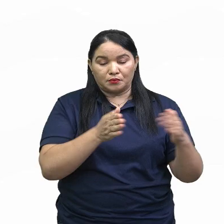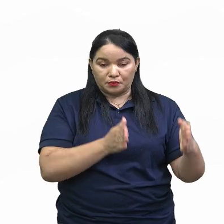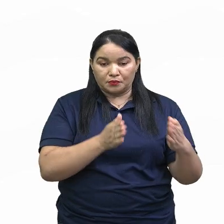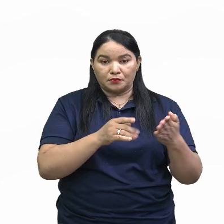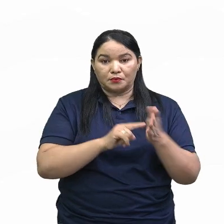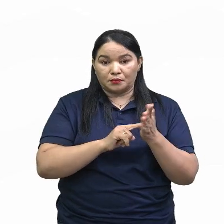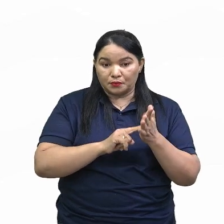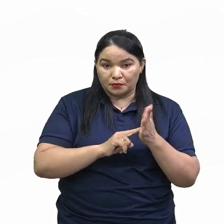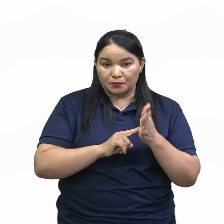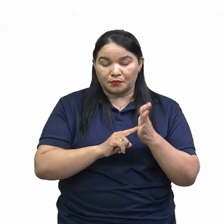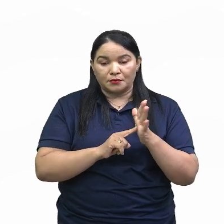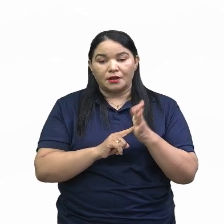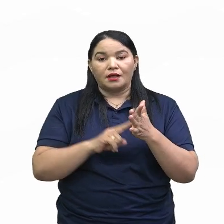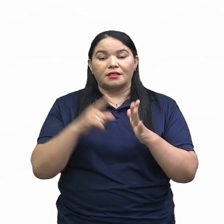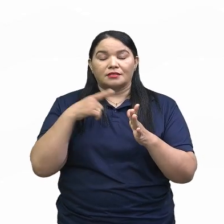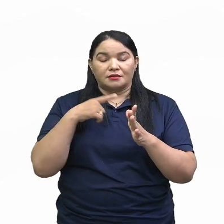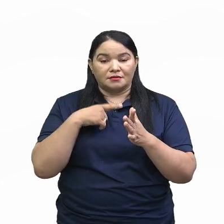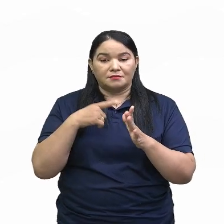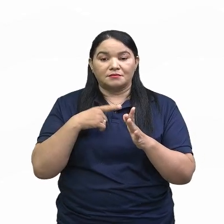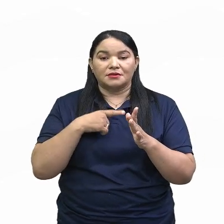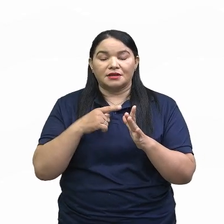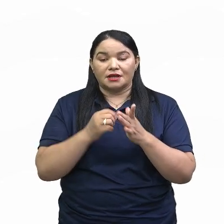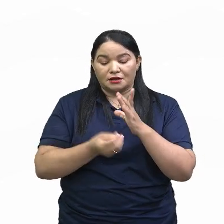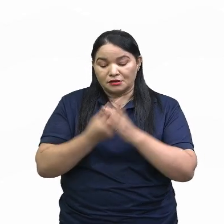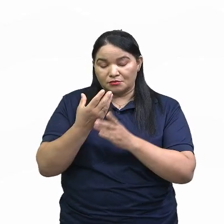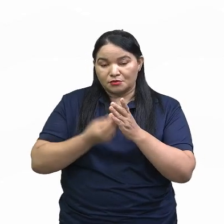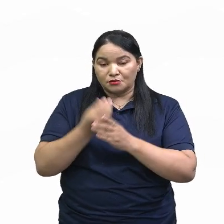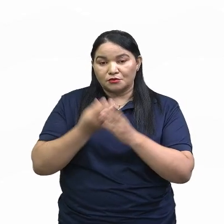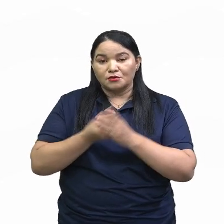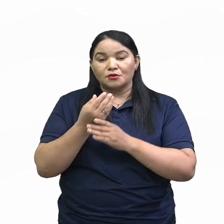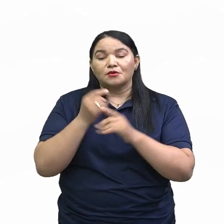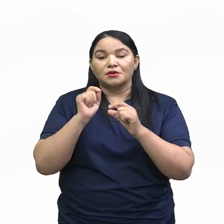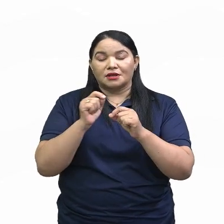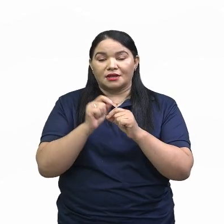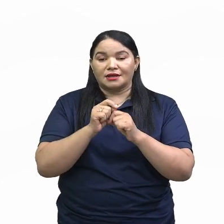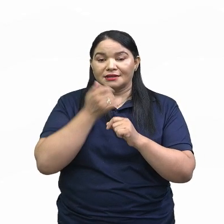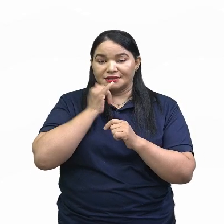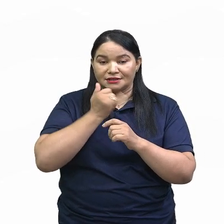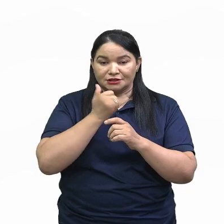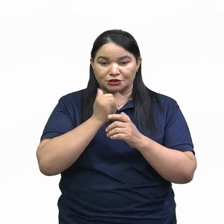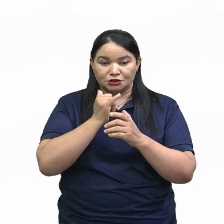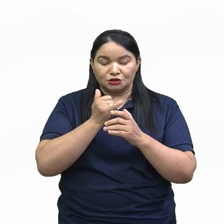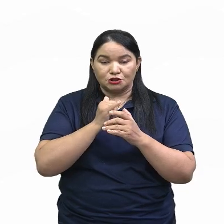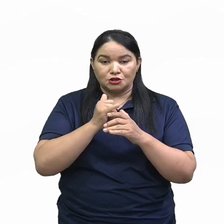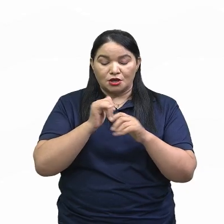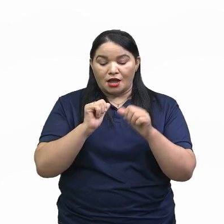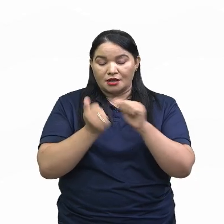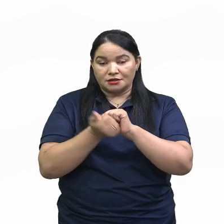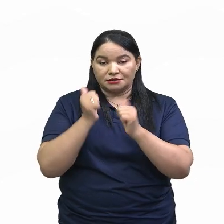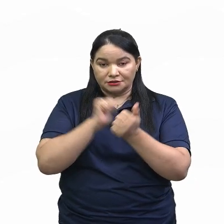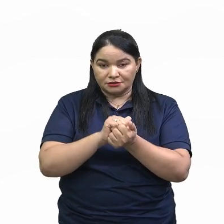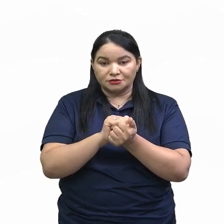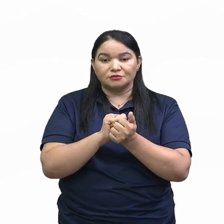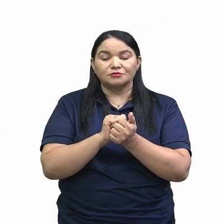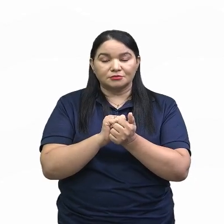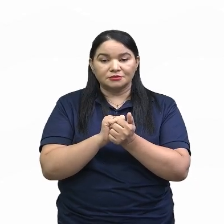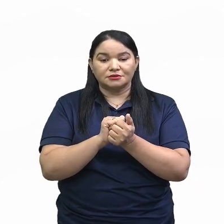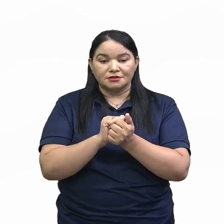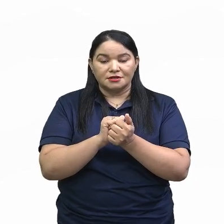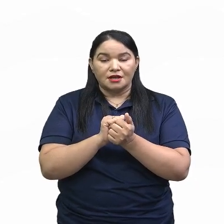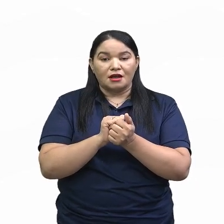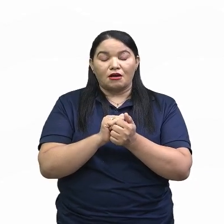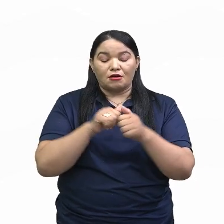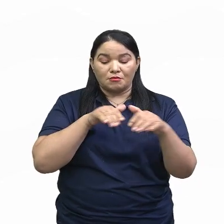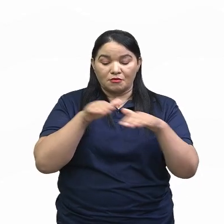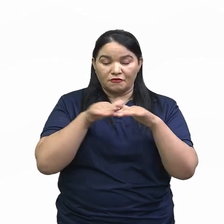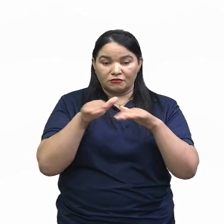eólicos, que a gente observou na imagem anterior, que convertem a energia cinética. Quando a gente fala de energia cinética, a gente fala de